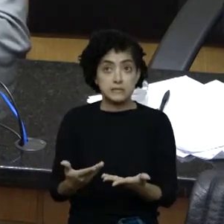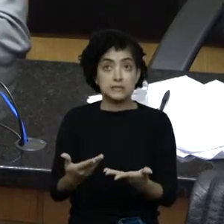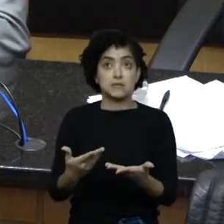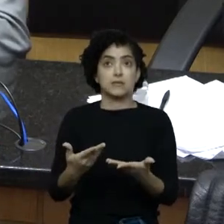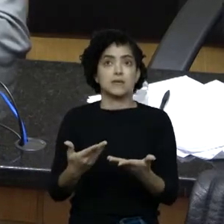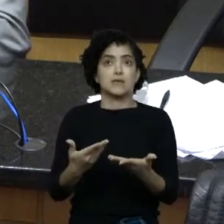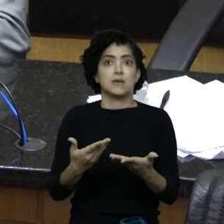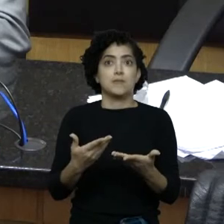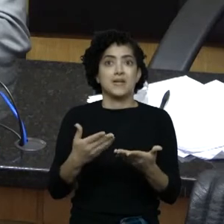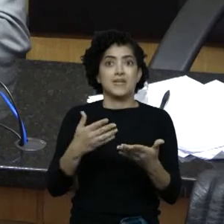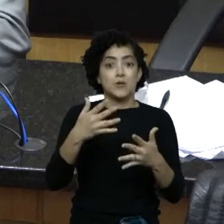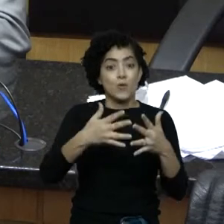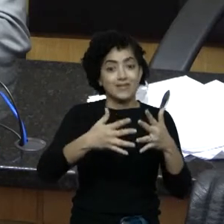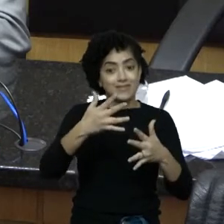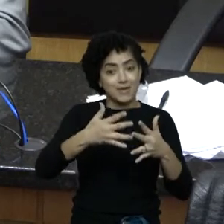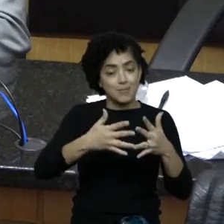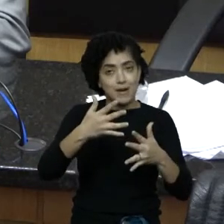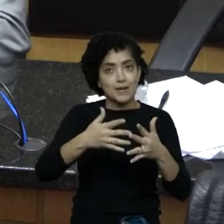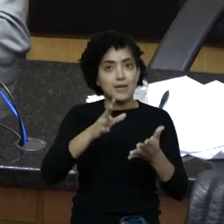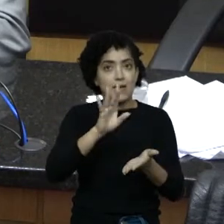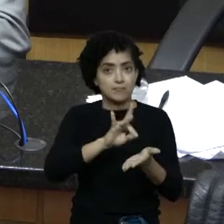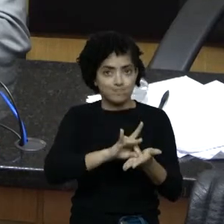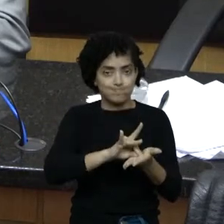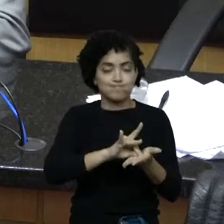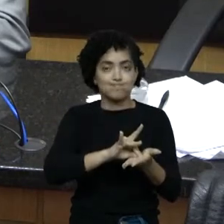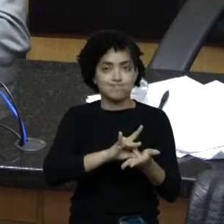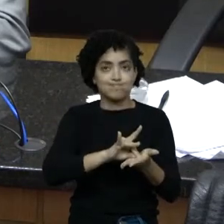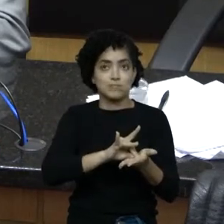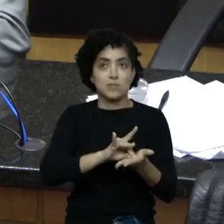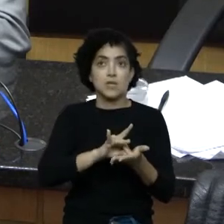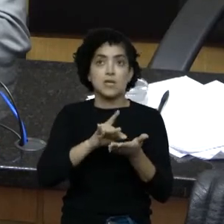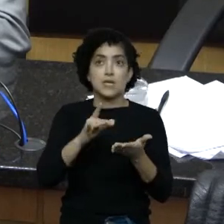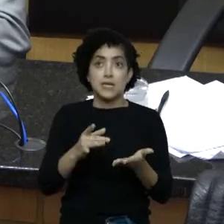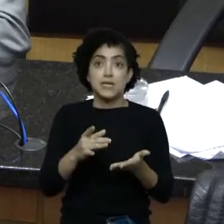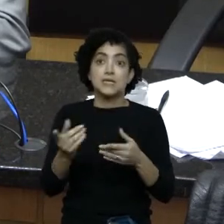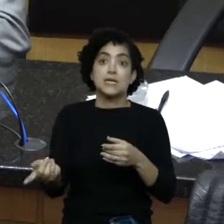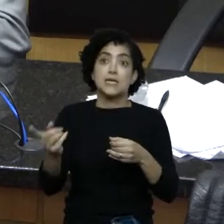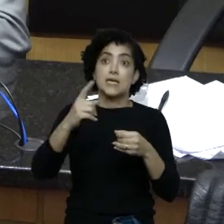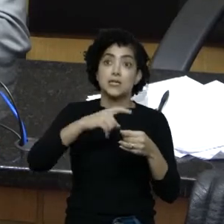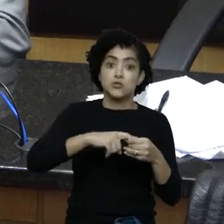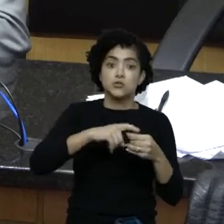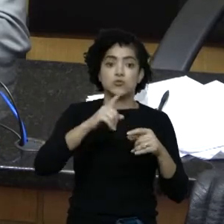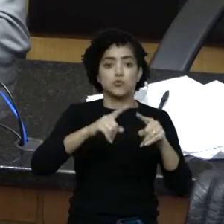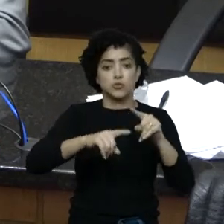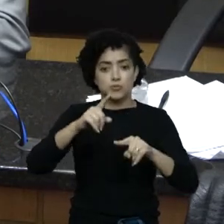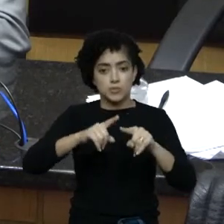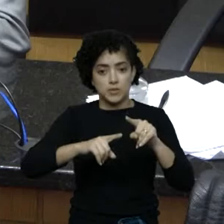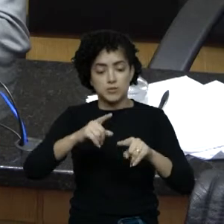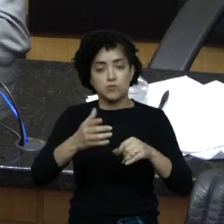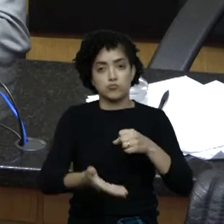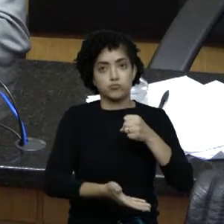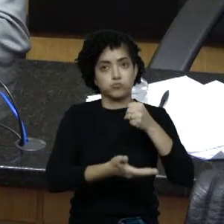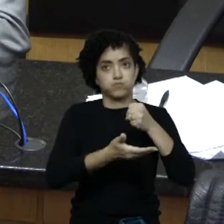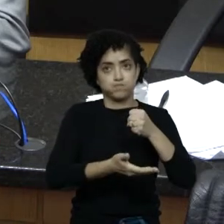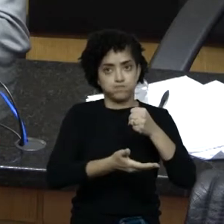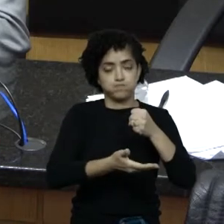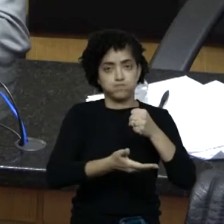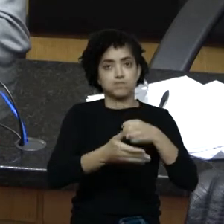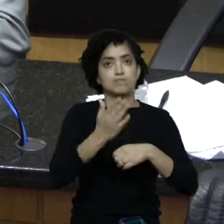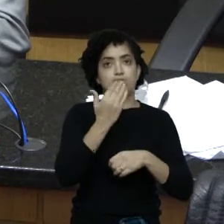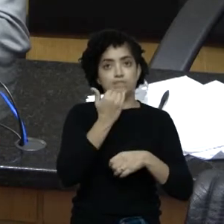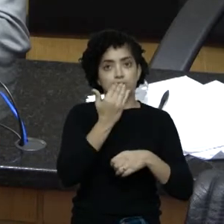desconfigurar a origem do projeto de lei que Restitui o produtos a cesta básica e